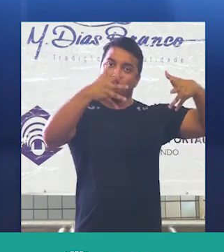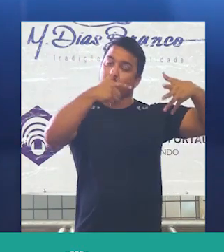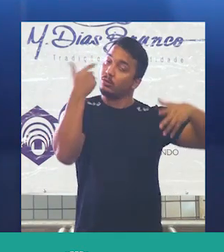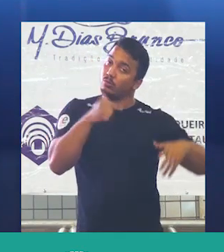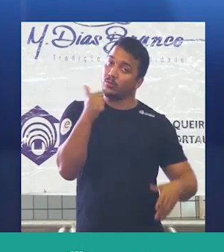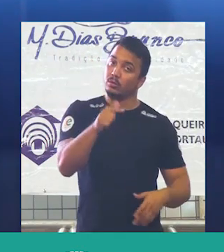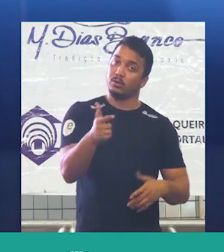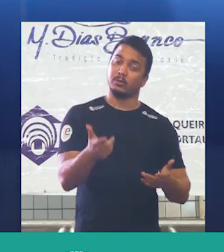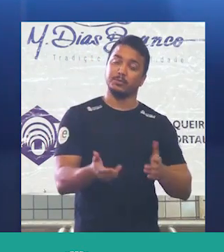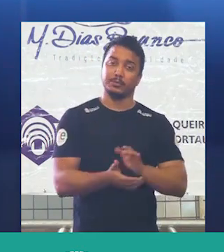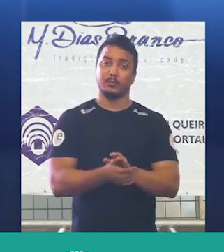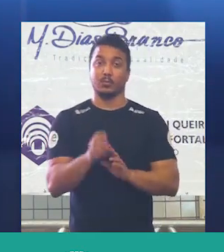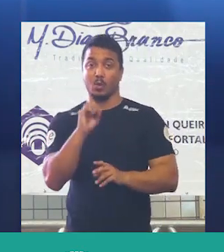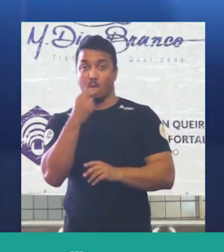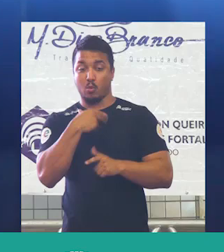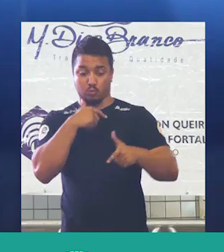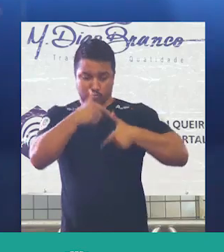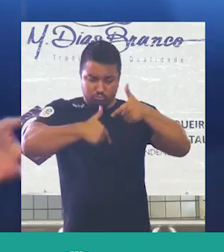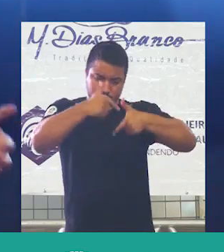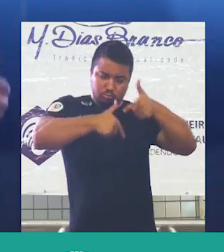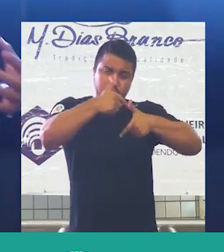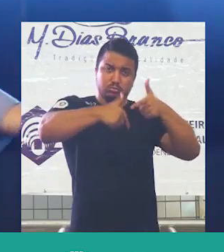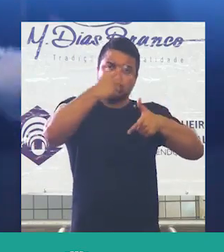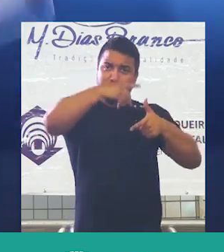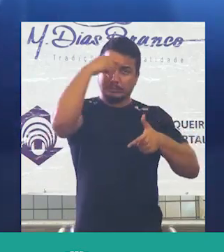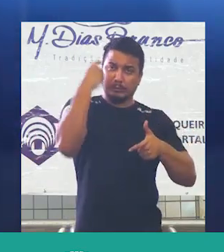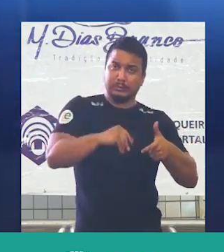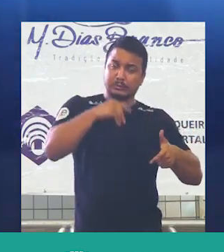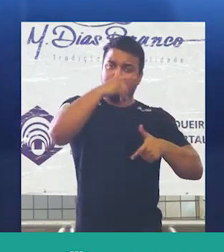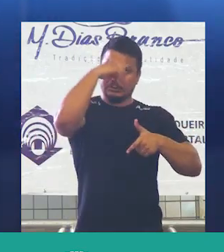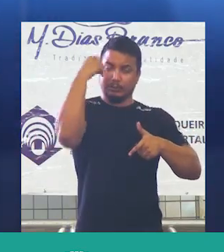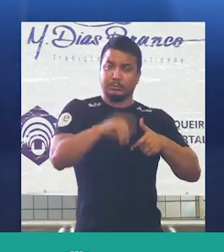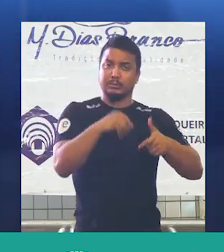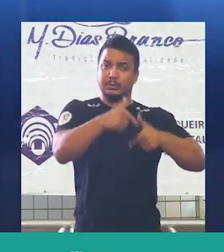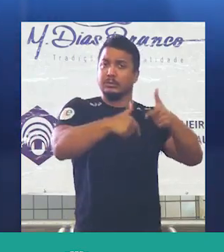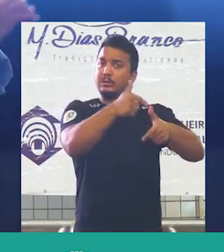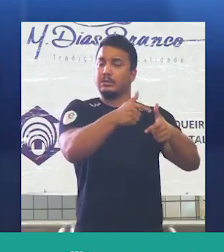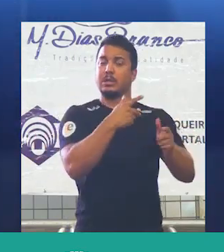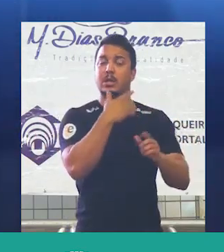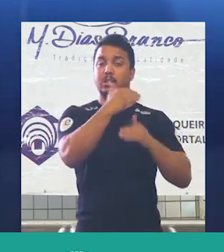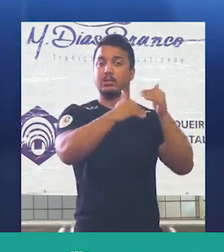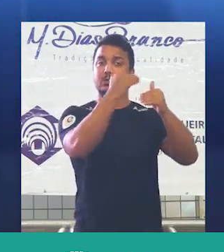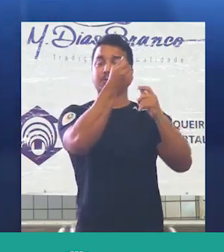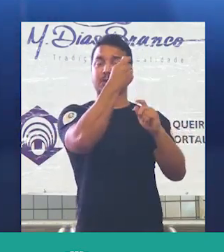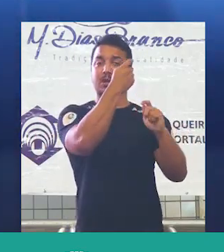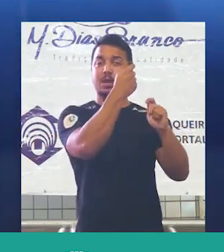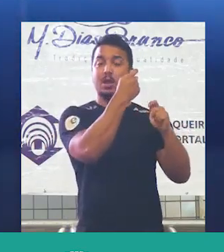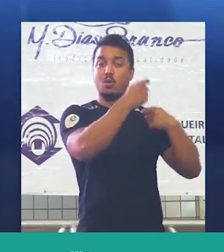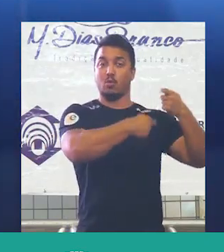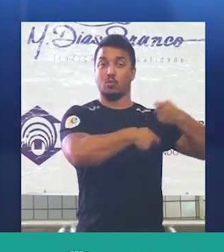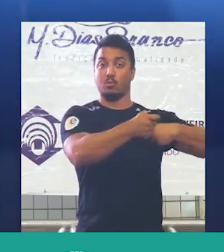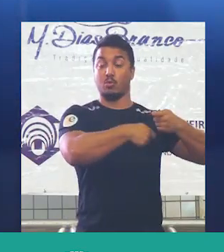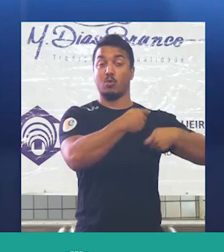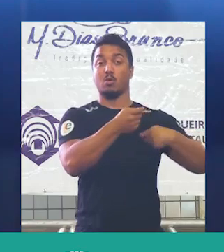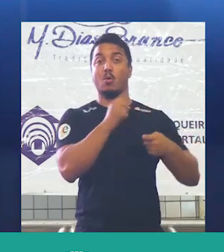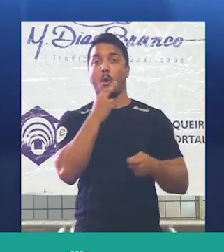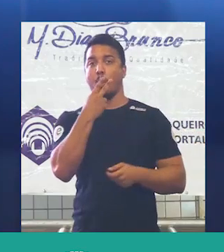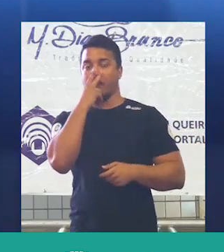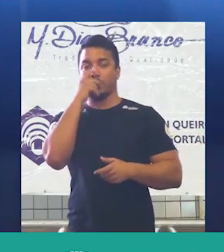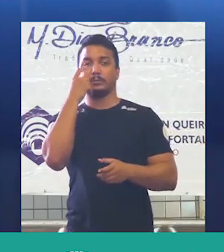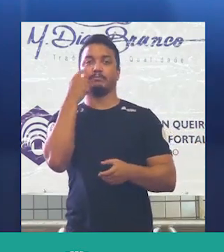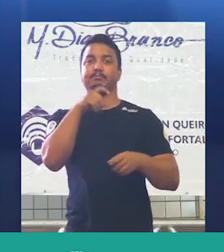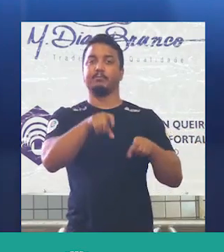milagre. Ou você trabalha seriamente, promove desenvolvimento econômico, ou então lascou o negócio,